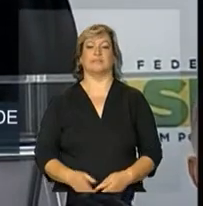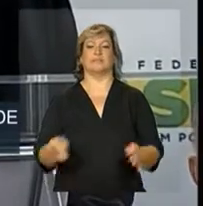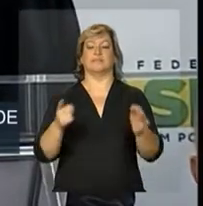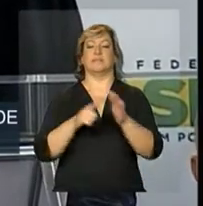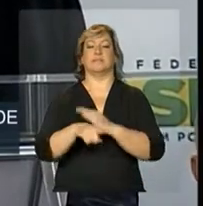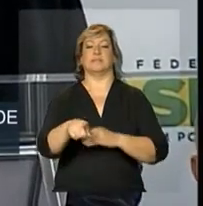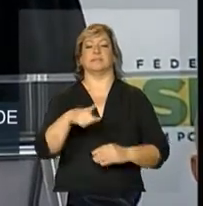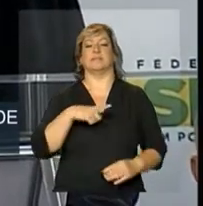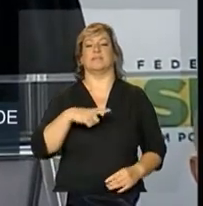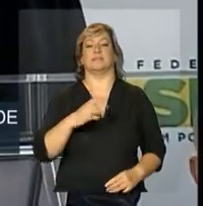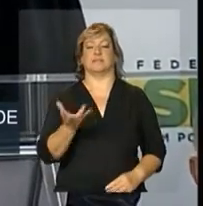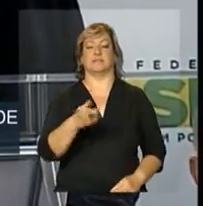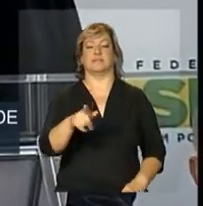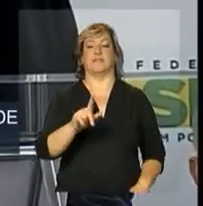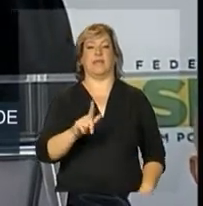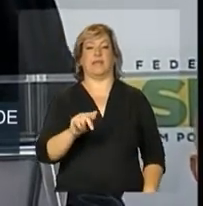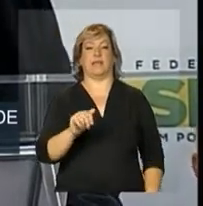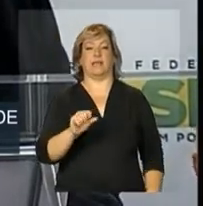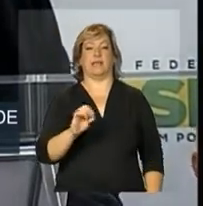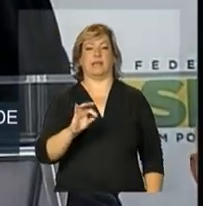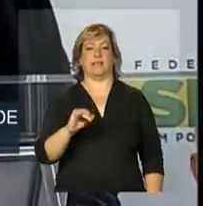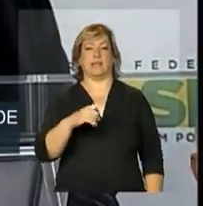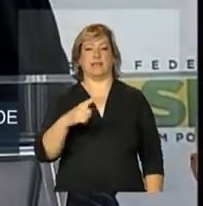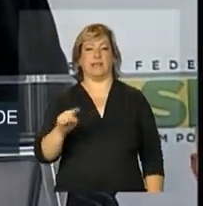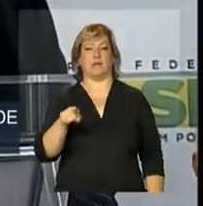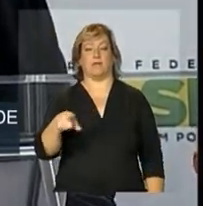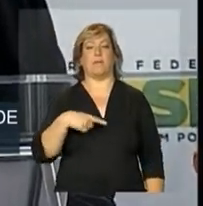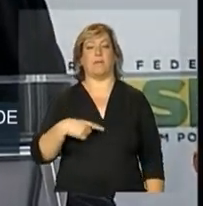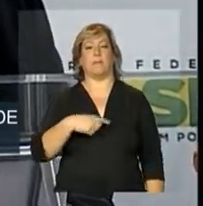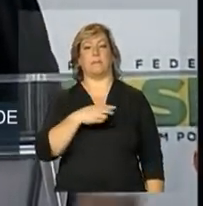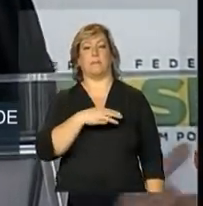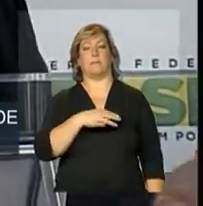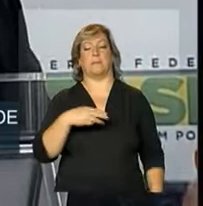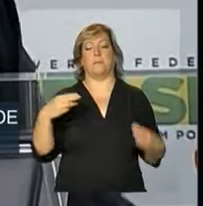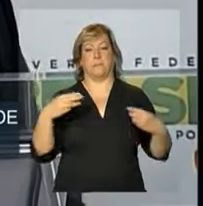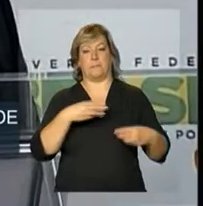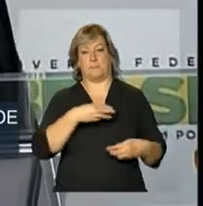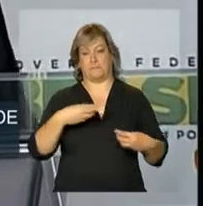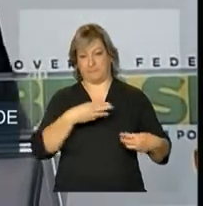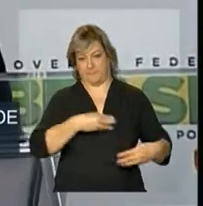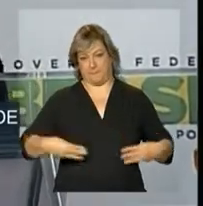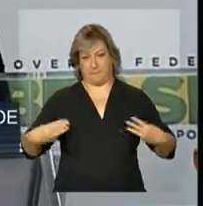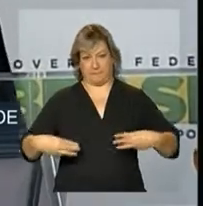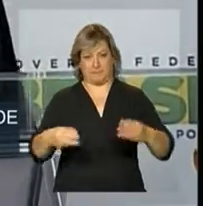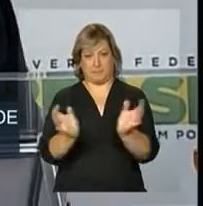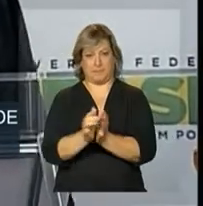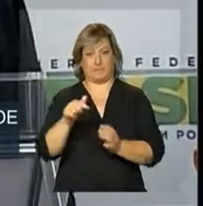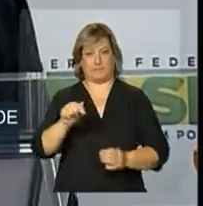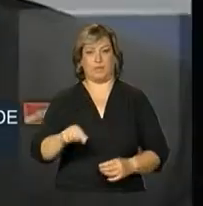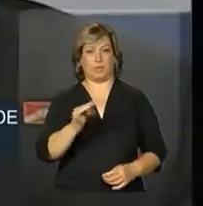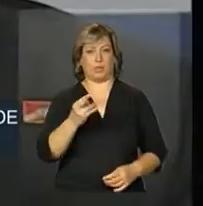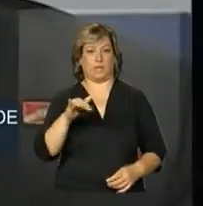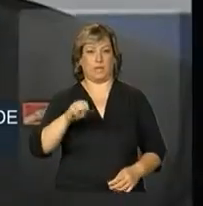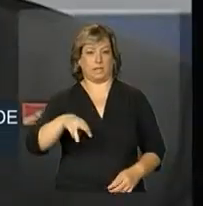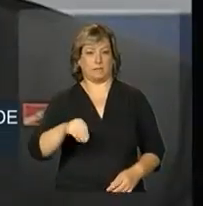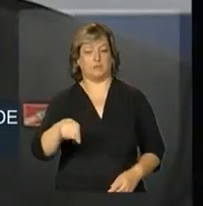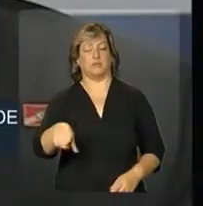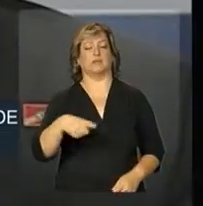Excelentíssimo senhor Gastão Vieira, ministro de Turismo e um grande amigo e um dos